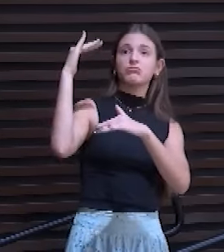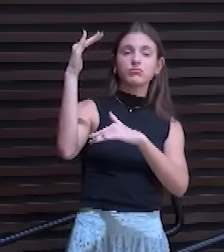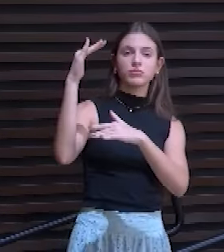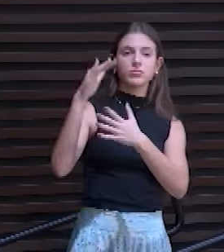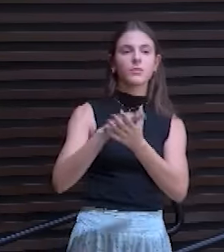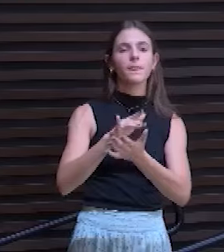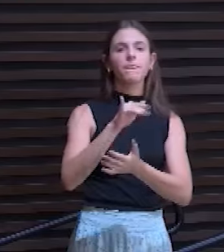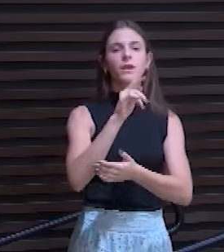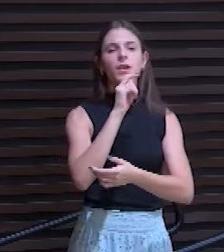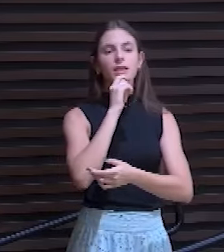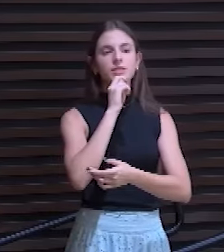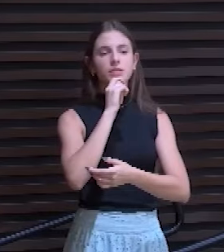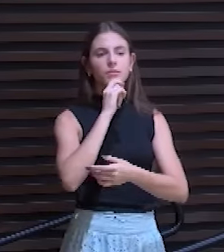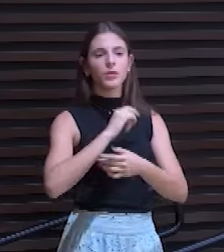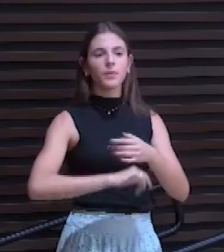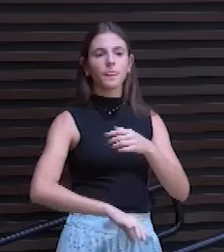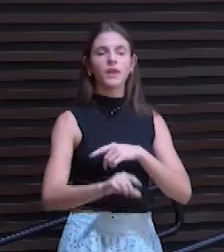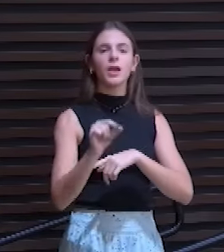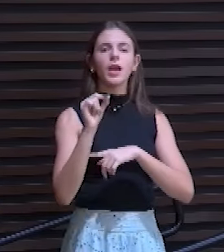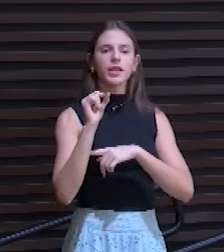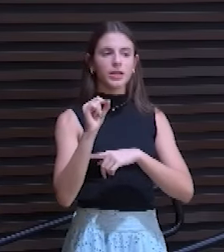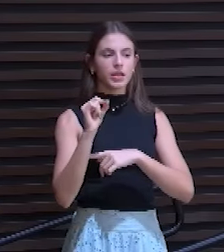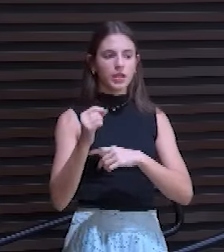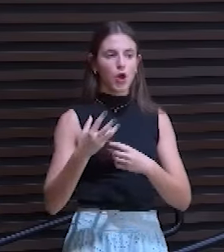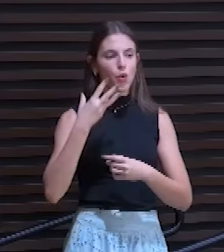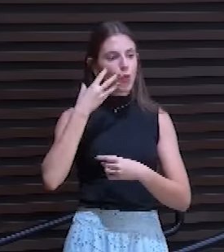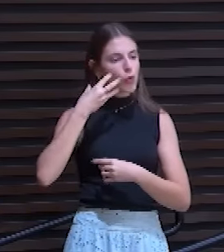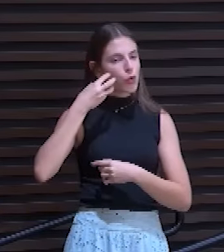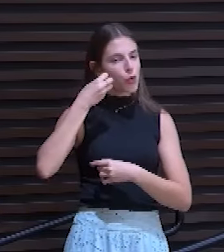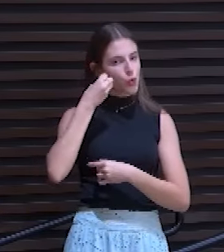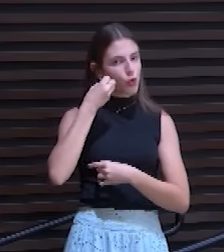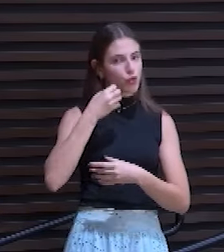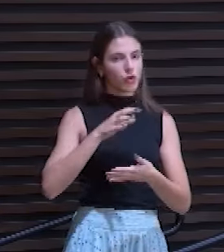a grande fonte de lucro segundo a Bíblia?